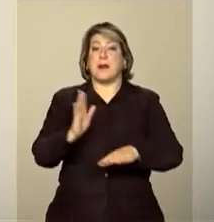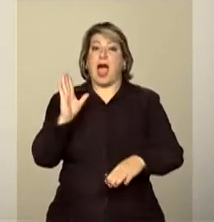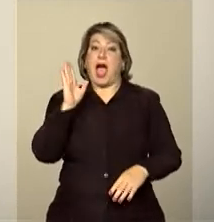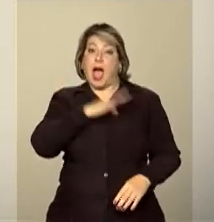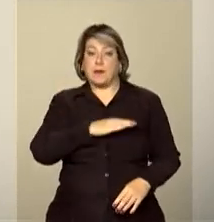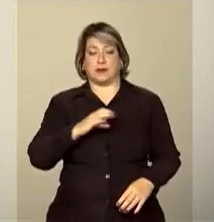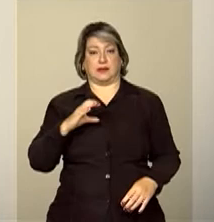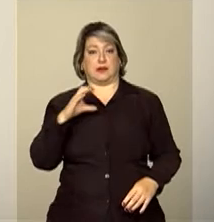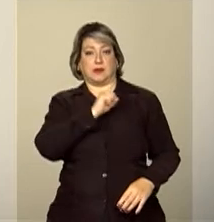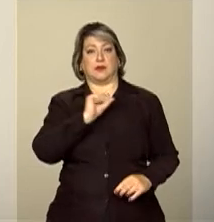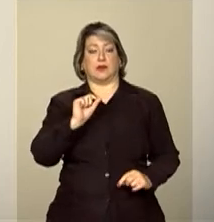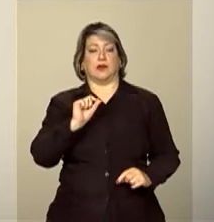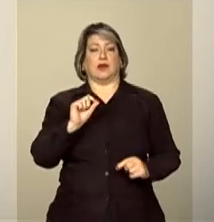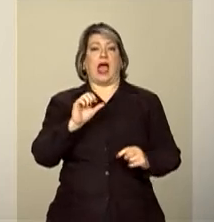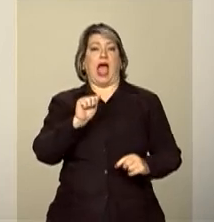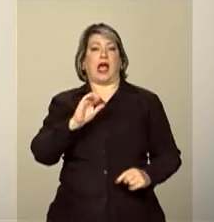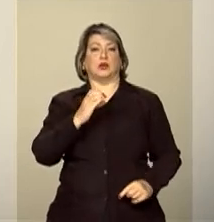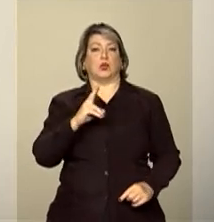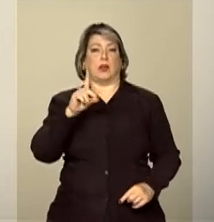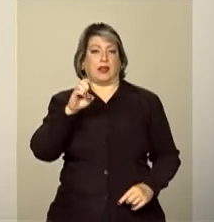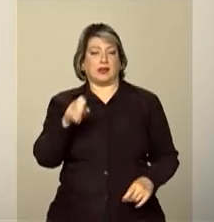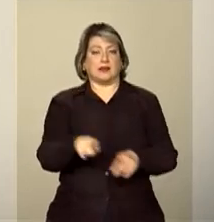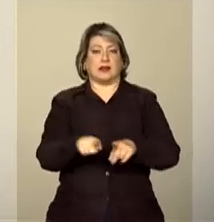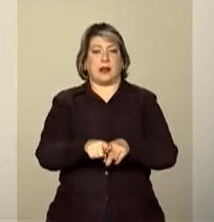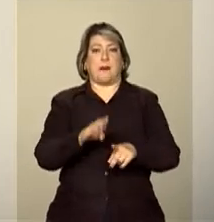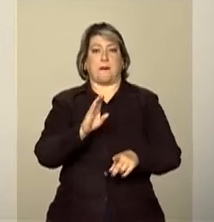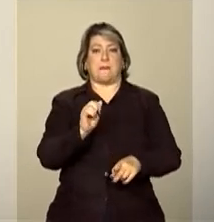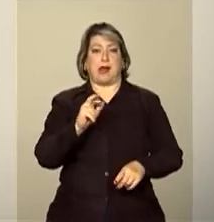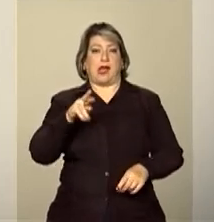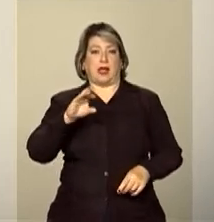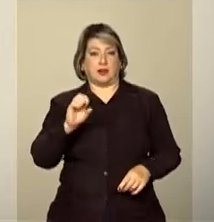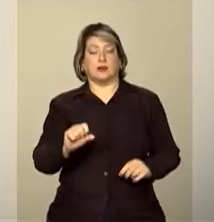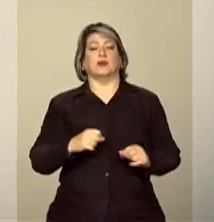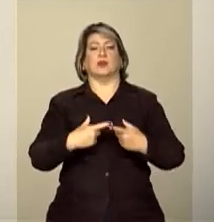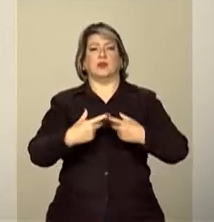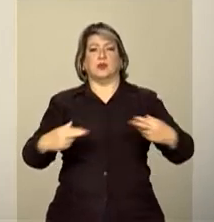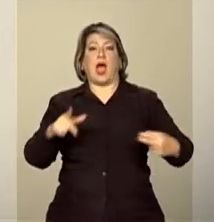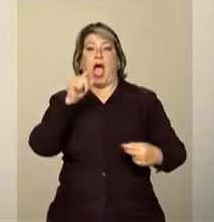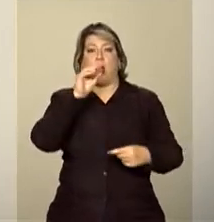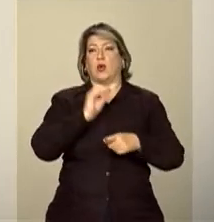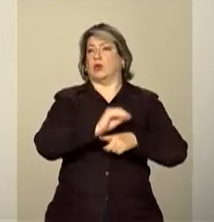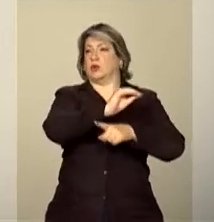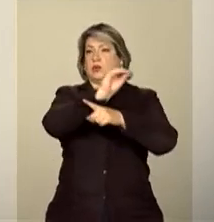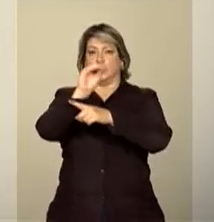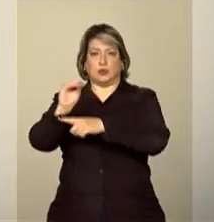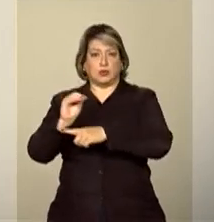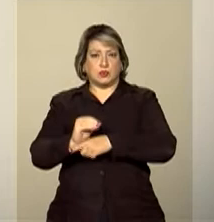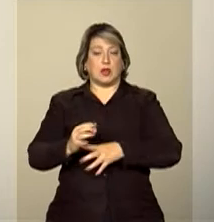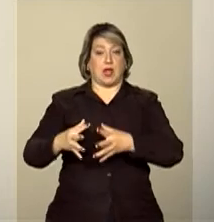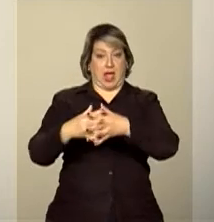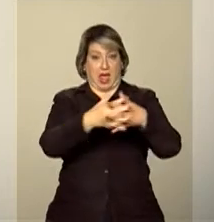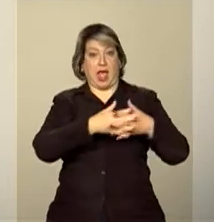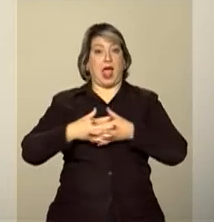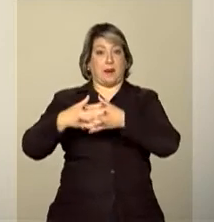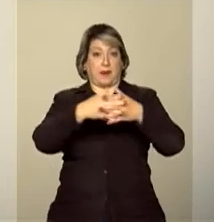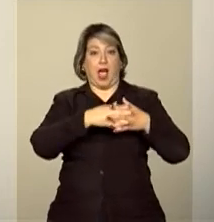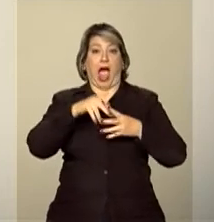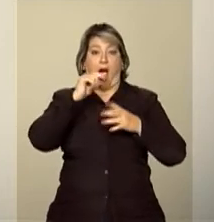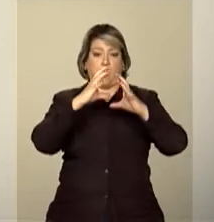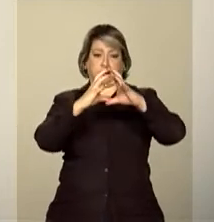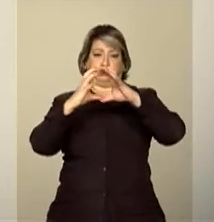rápida açudes e Barreiros e também vão poder levar água para a população nos caminhões-pipa